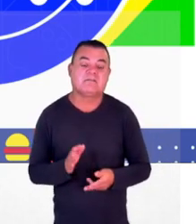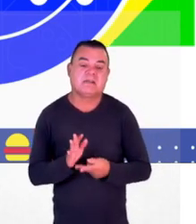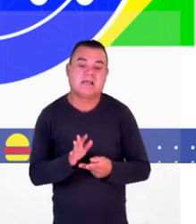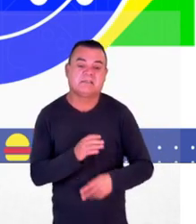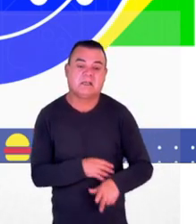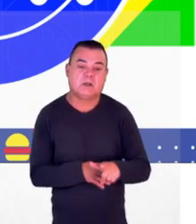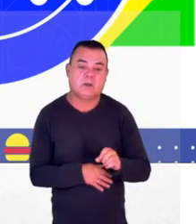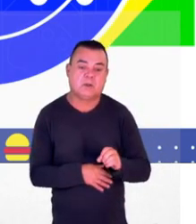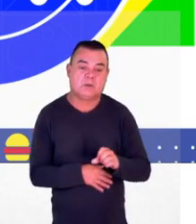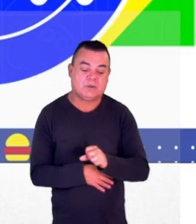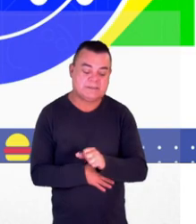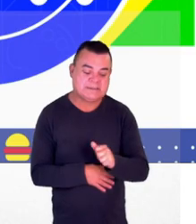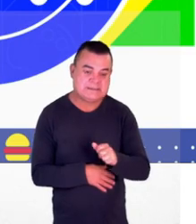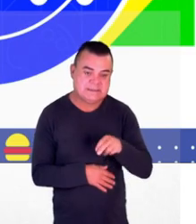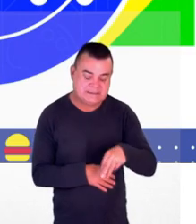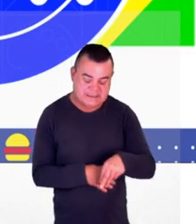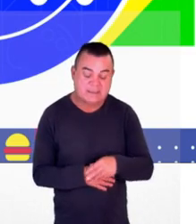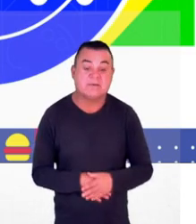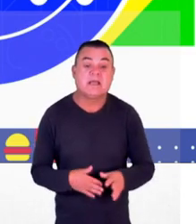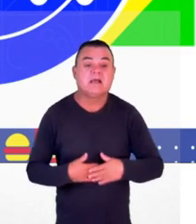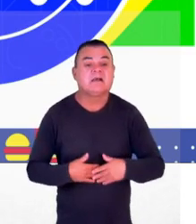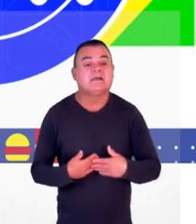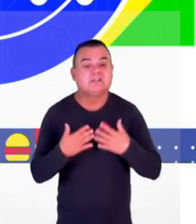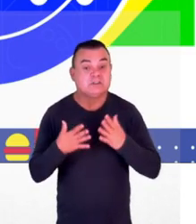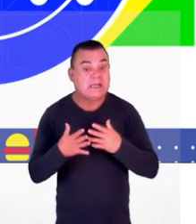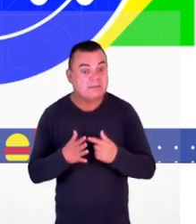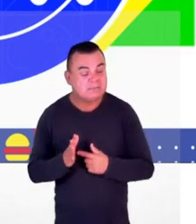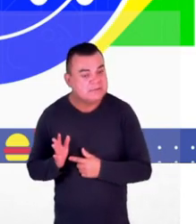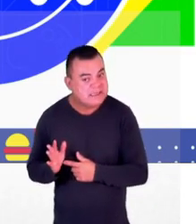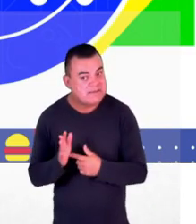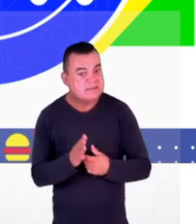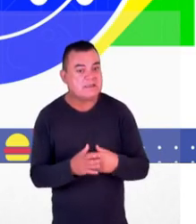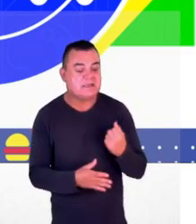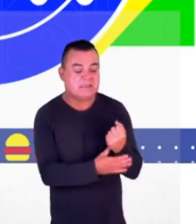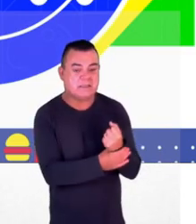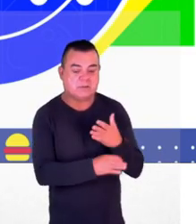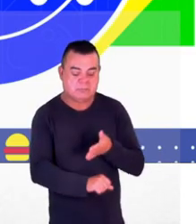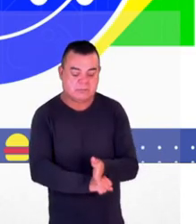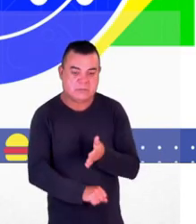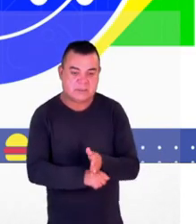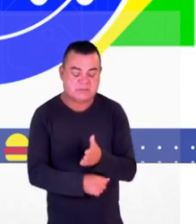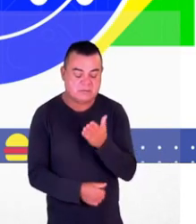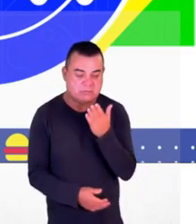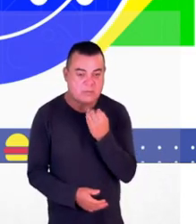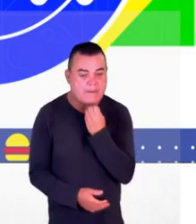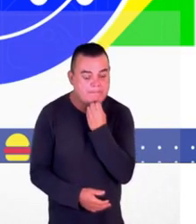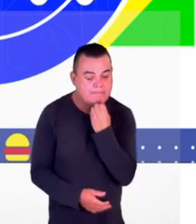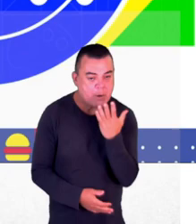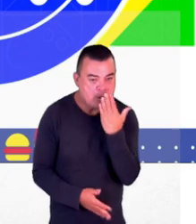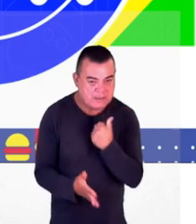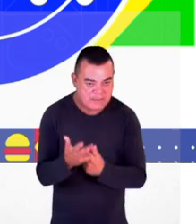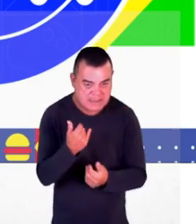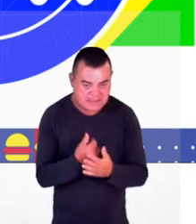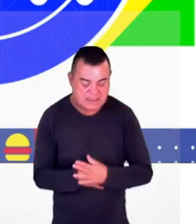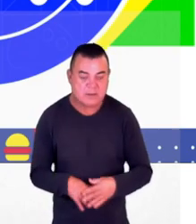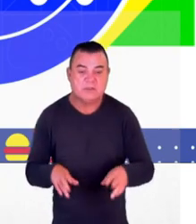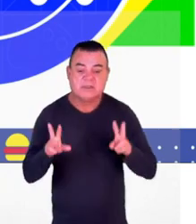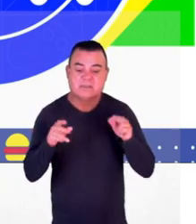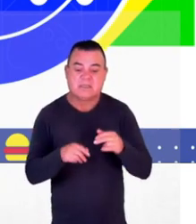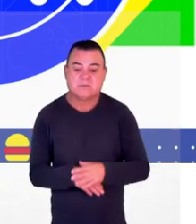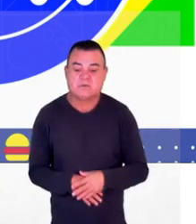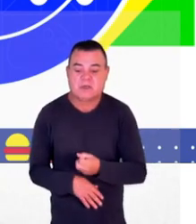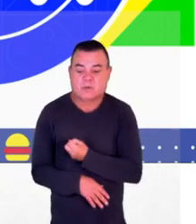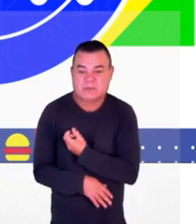2006 a lazan já trazia eh várias dimensões não só da garantia do acesso a uma alimentação em termos de quantidade Mas também de